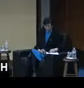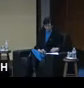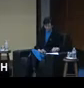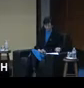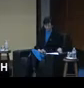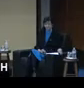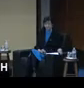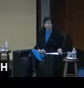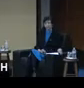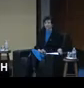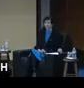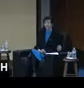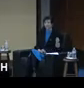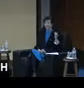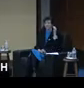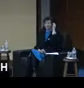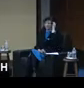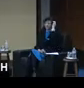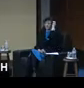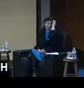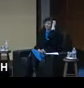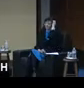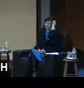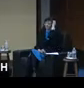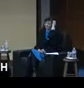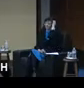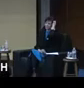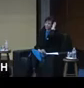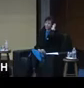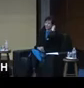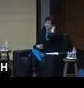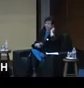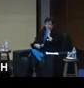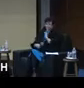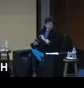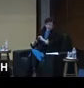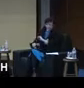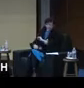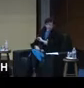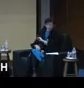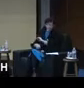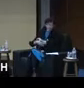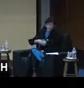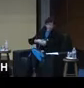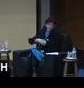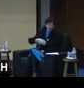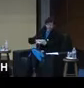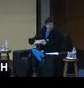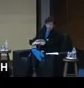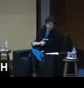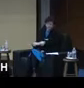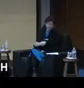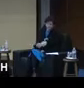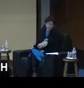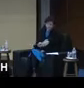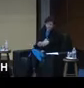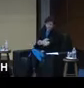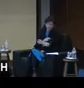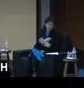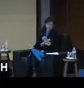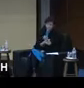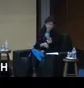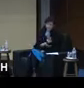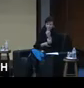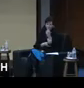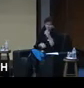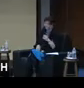Francesa. Em 2018 recebeu as ensignas do Grau de Oficial da Ordem de Rio Branco.